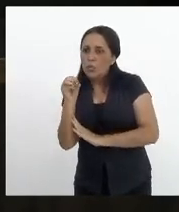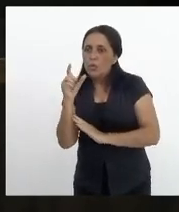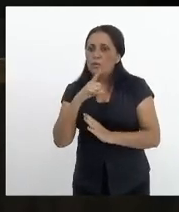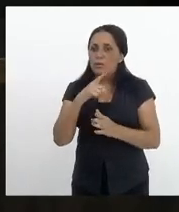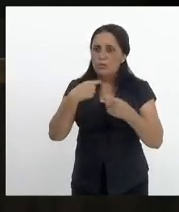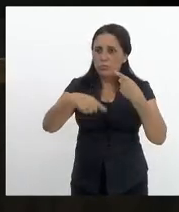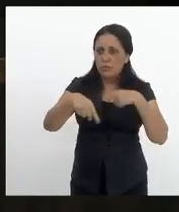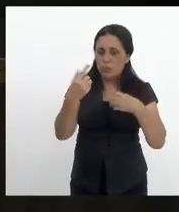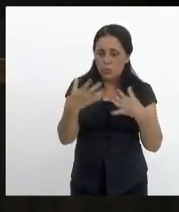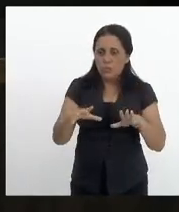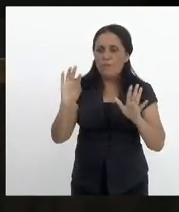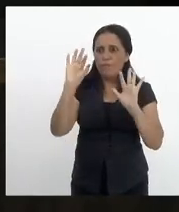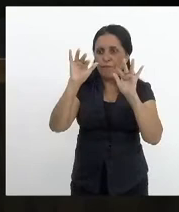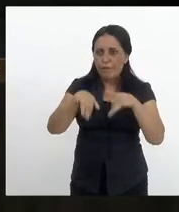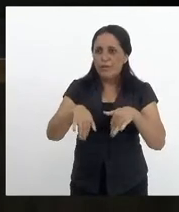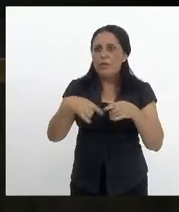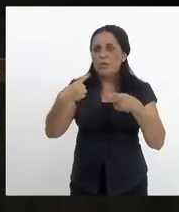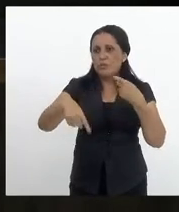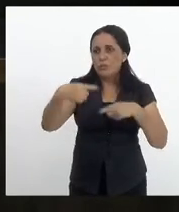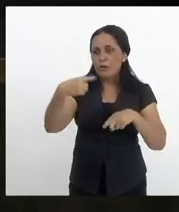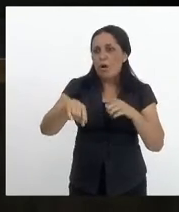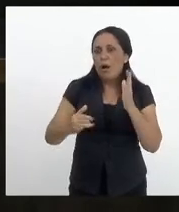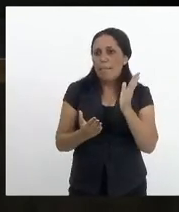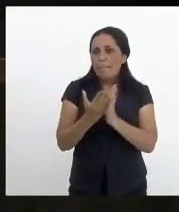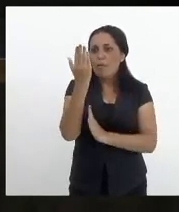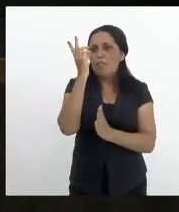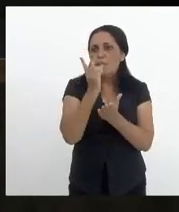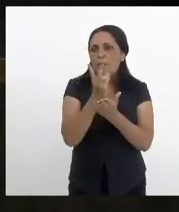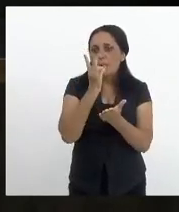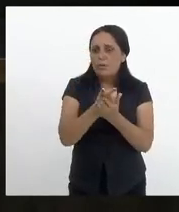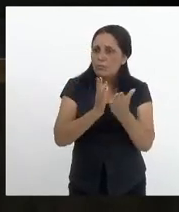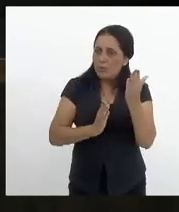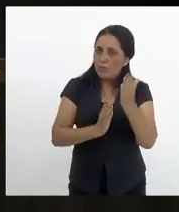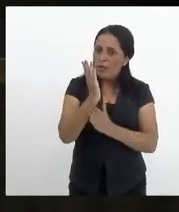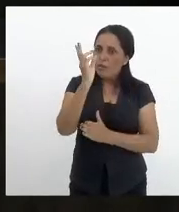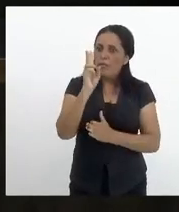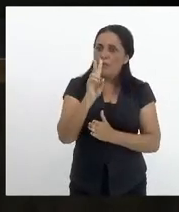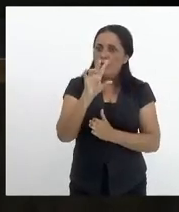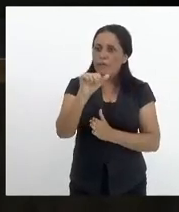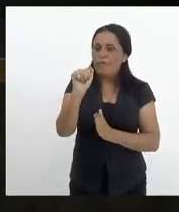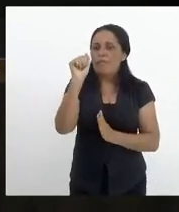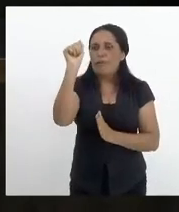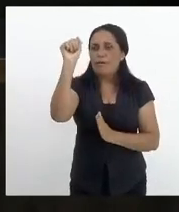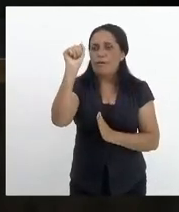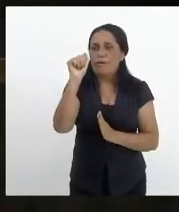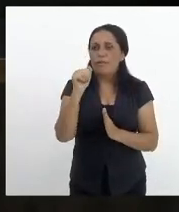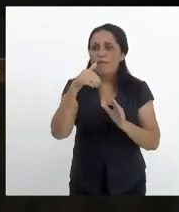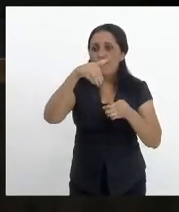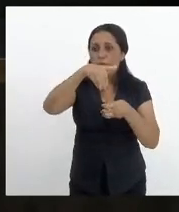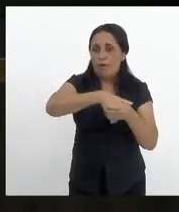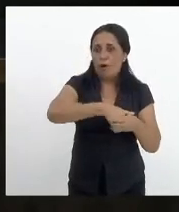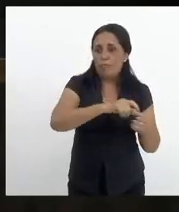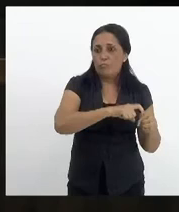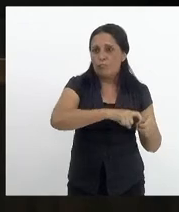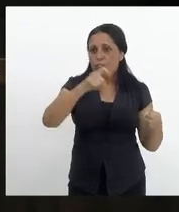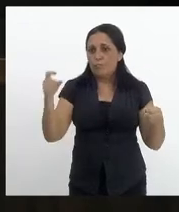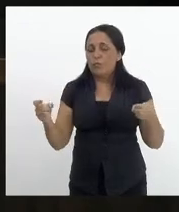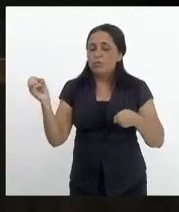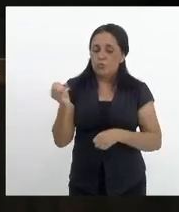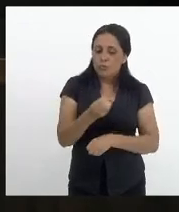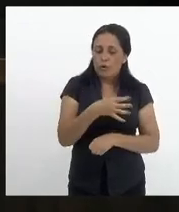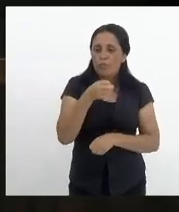a discussão, em votação, os senhores que aprovam, permaneçam como estão. Aprovado, vai à promulgação com voto pela abstenção do novo e do